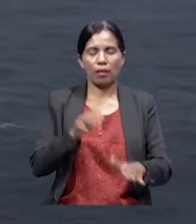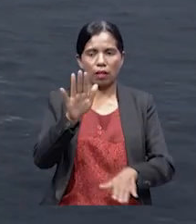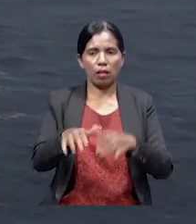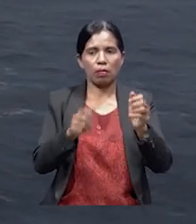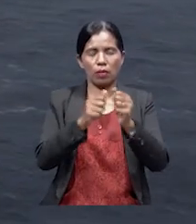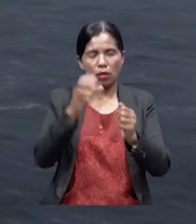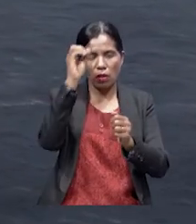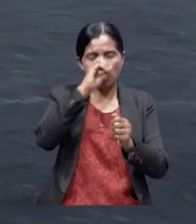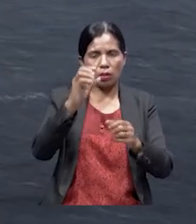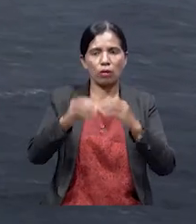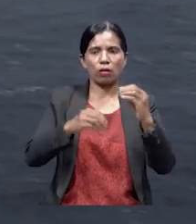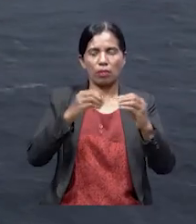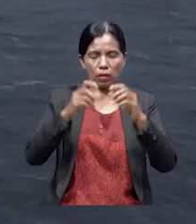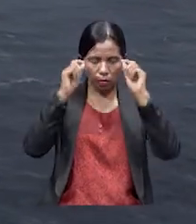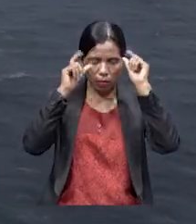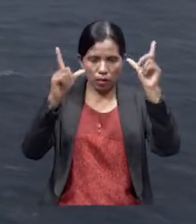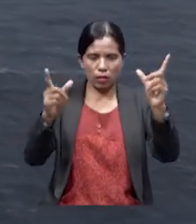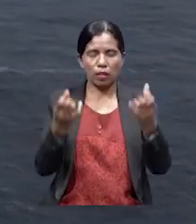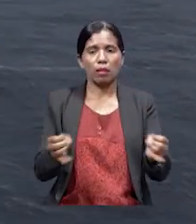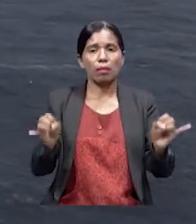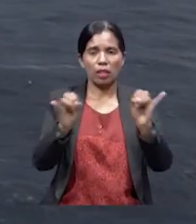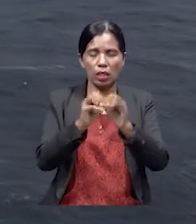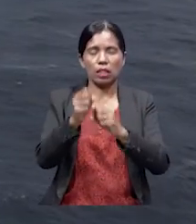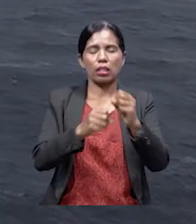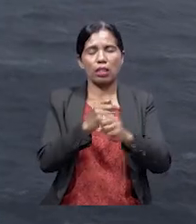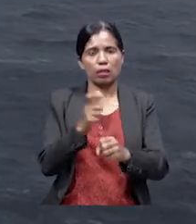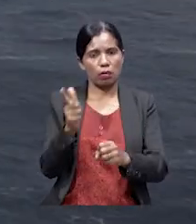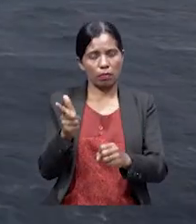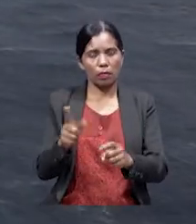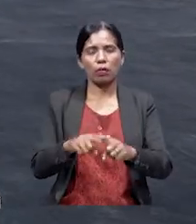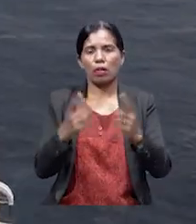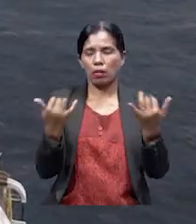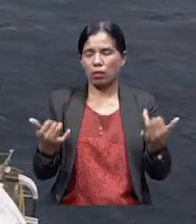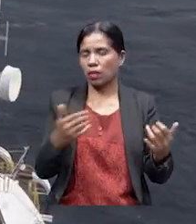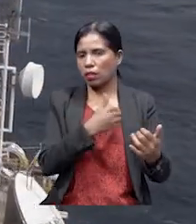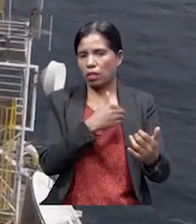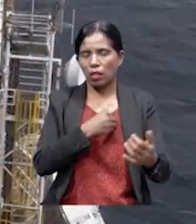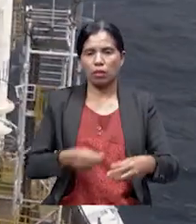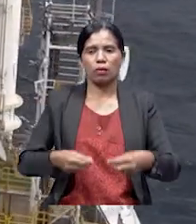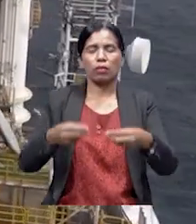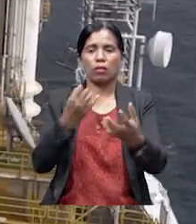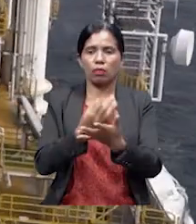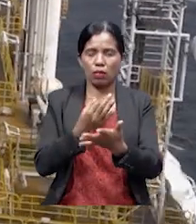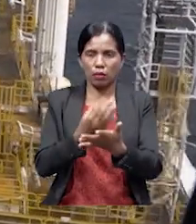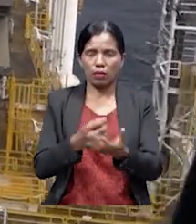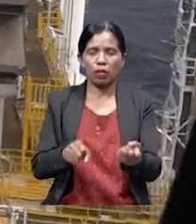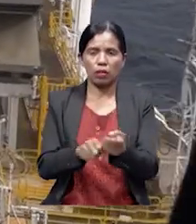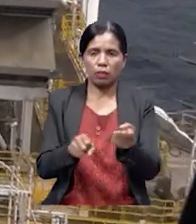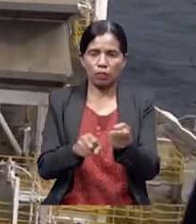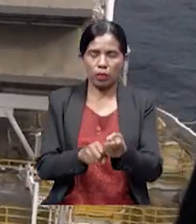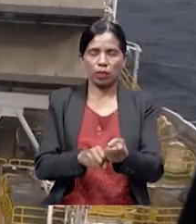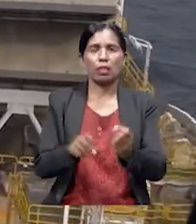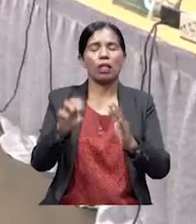observa katak, Timor-Leste ukunan tineruan nulu ona, mabeto agora lai receitas alternativo nebe bel sustenta makin